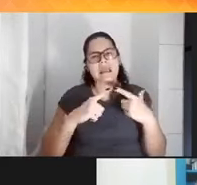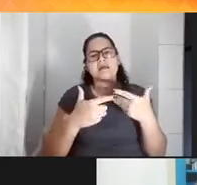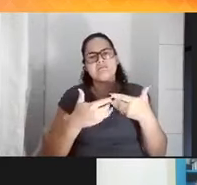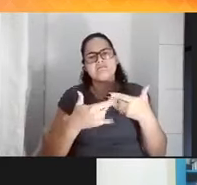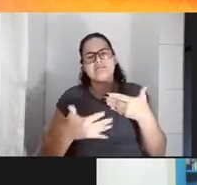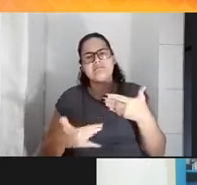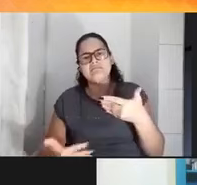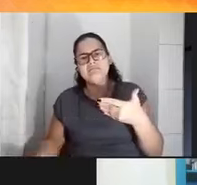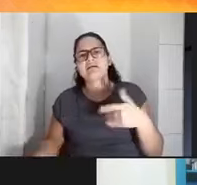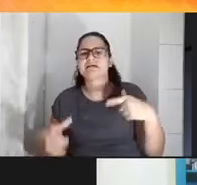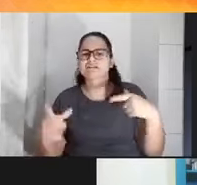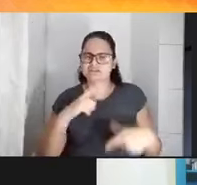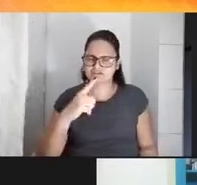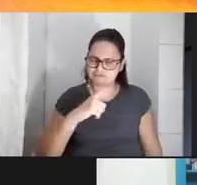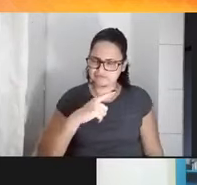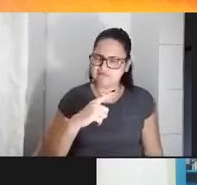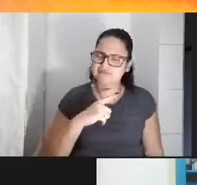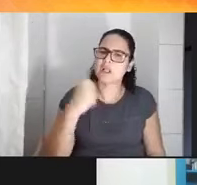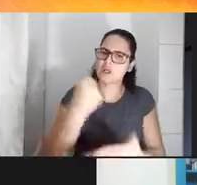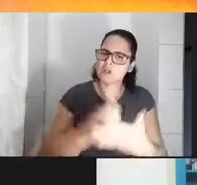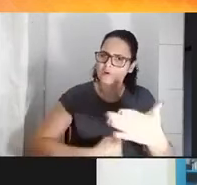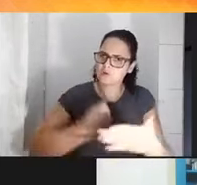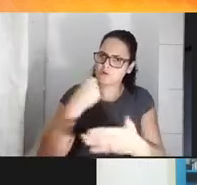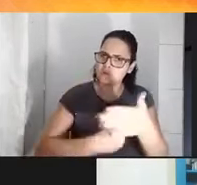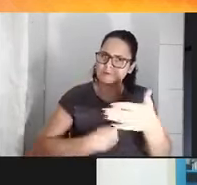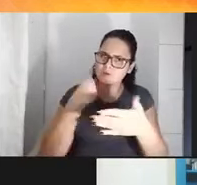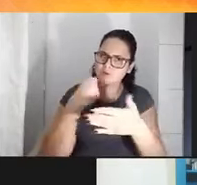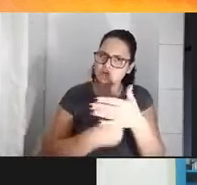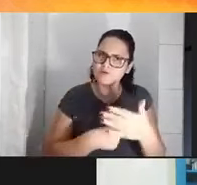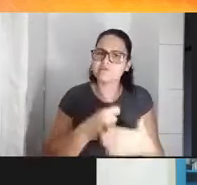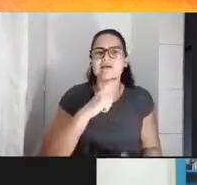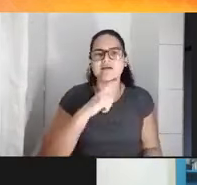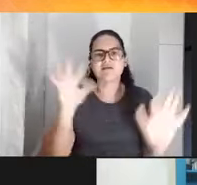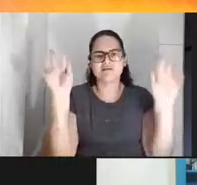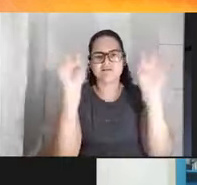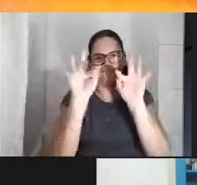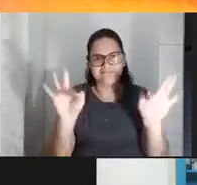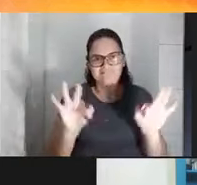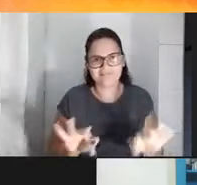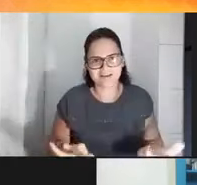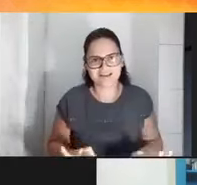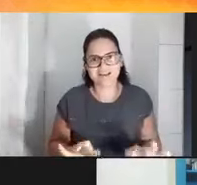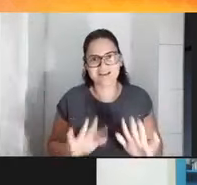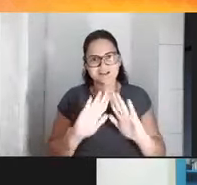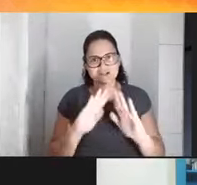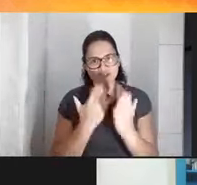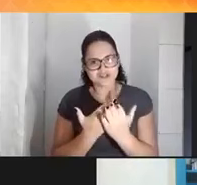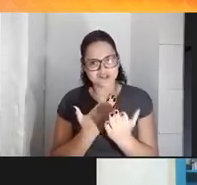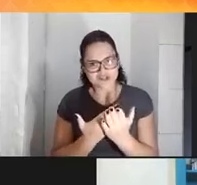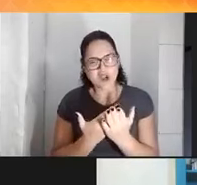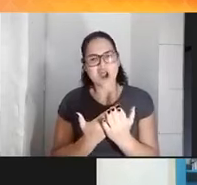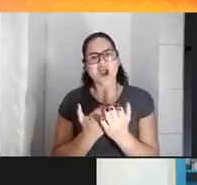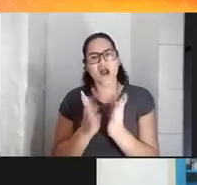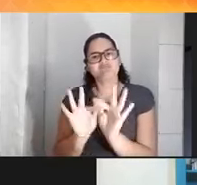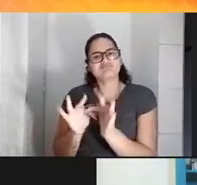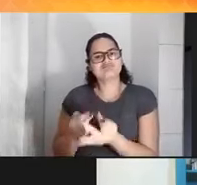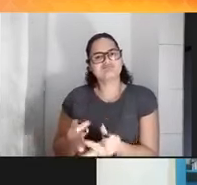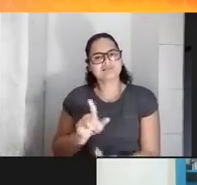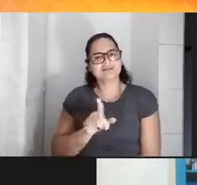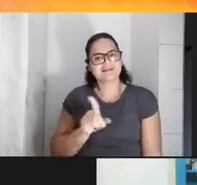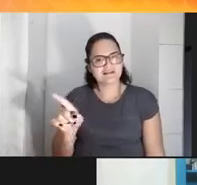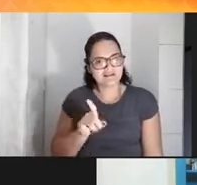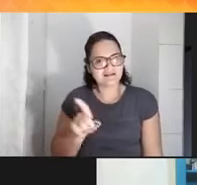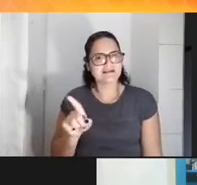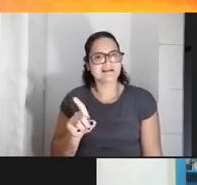muitas tarefas, muita luta pela frente. E eu fico muito feliz porque eu estou numa escolinha de periferia na zona leste da capital do Rondônia,